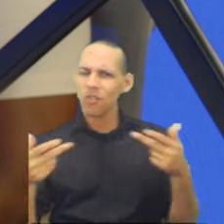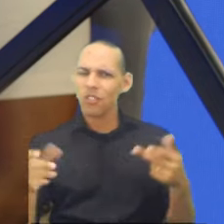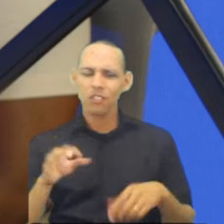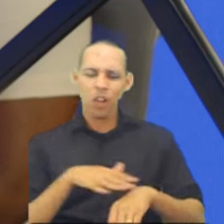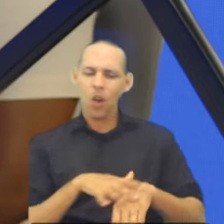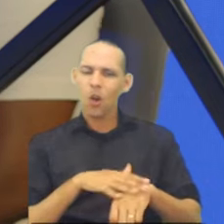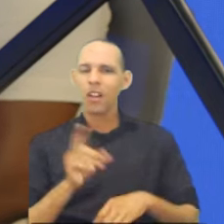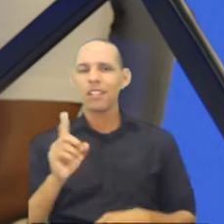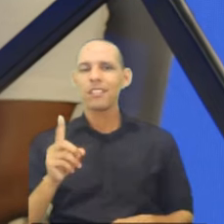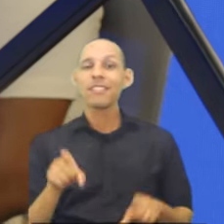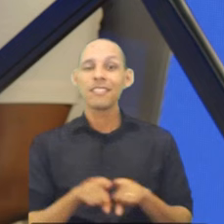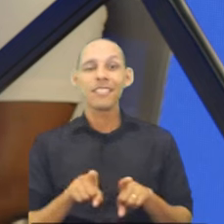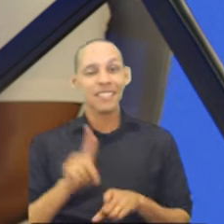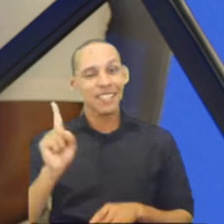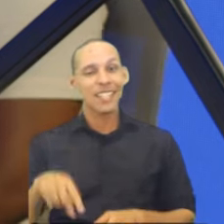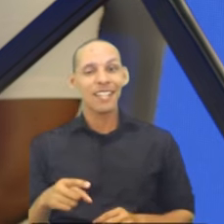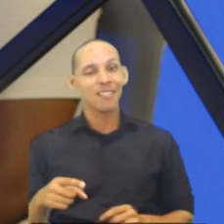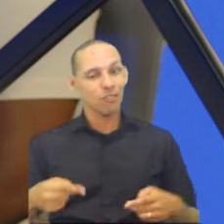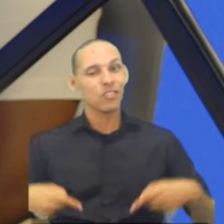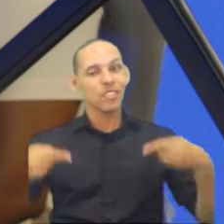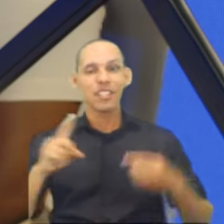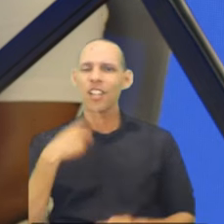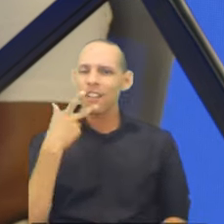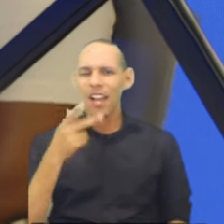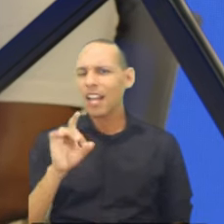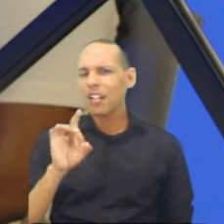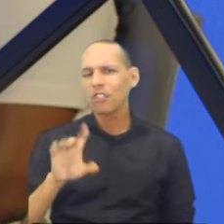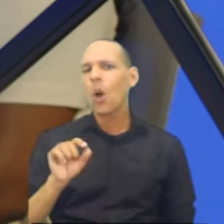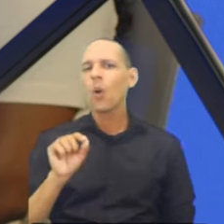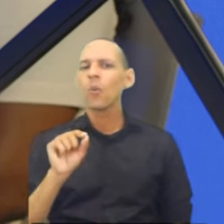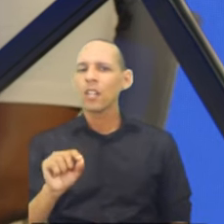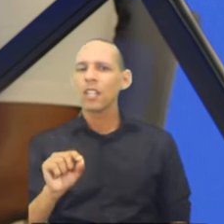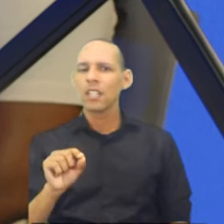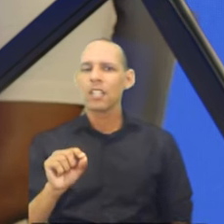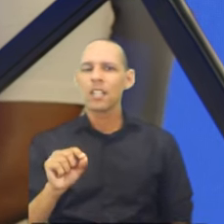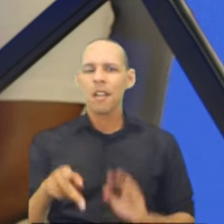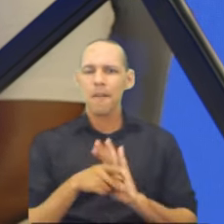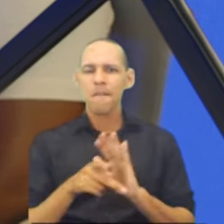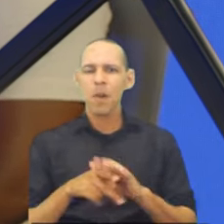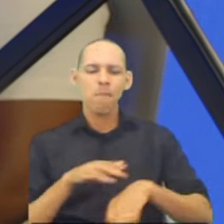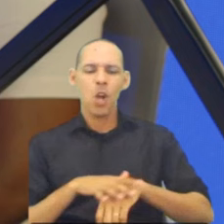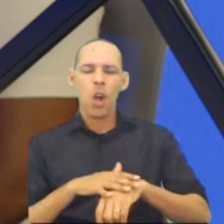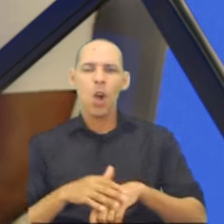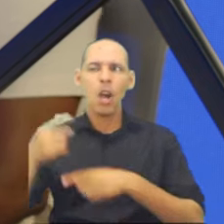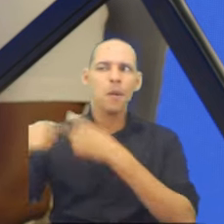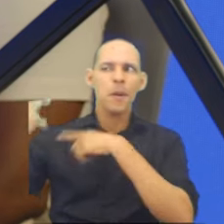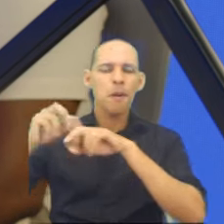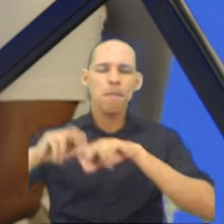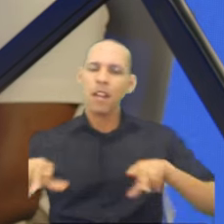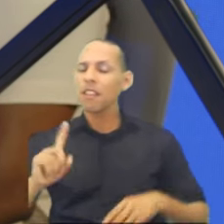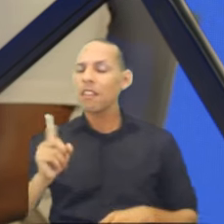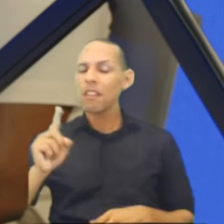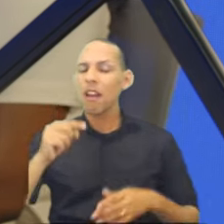outras coisas sem ser isso que isso também é uma um desafio que a gente não fala só das nossas dos nossos recortes que a gente tem